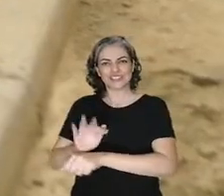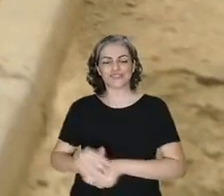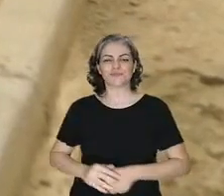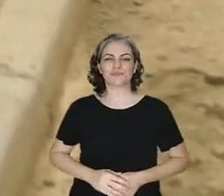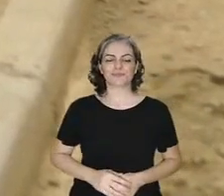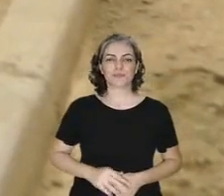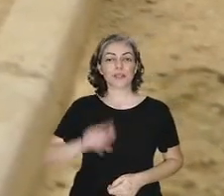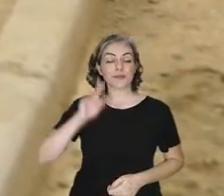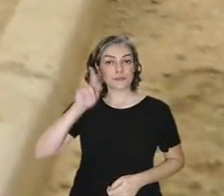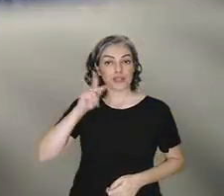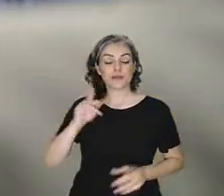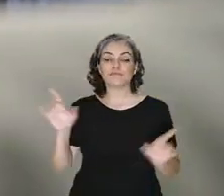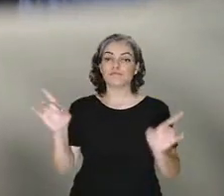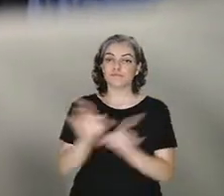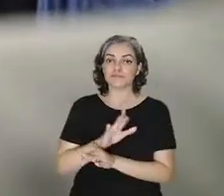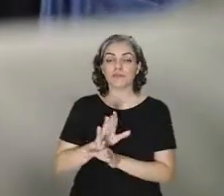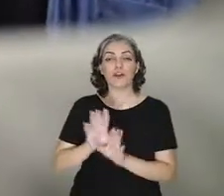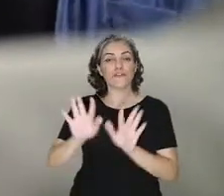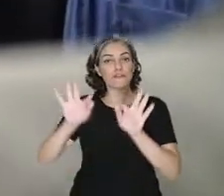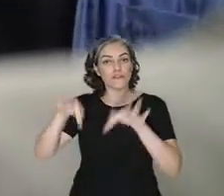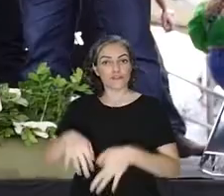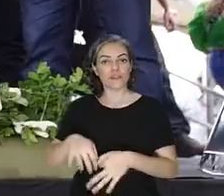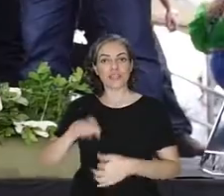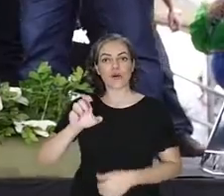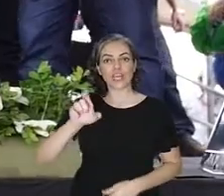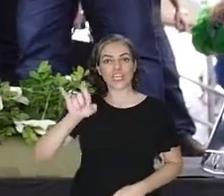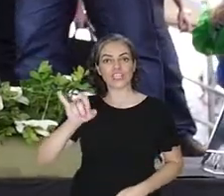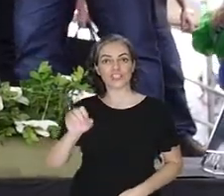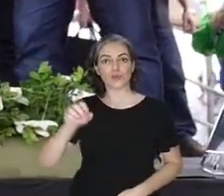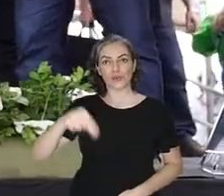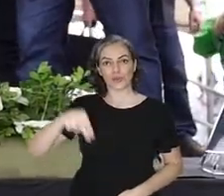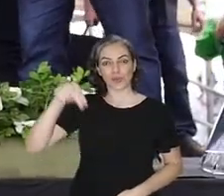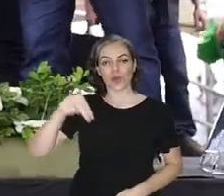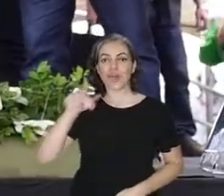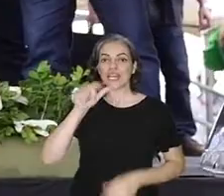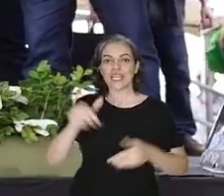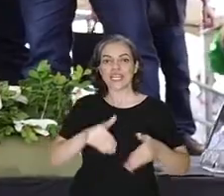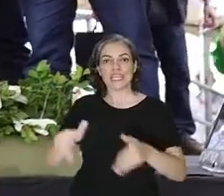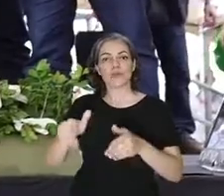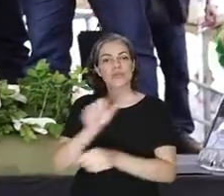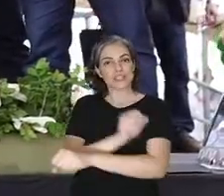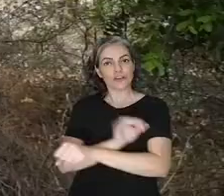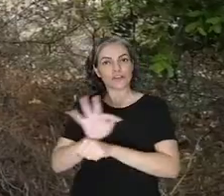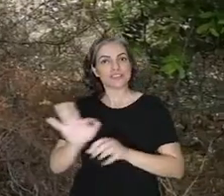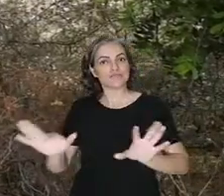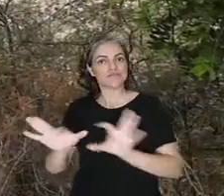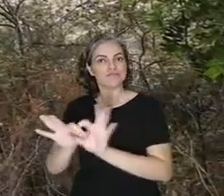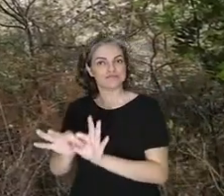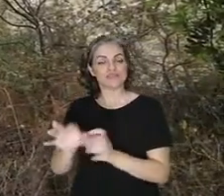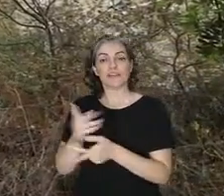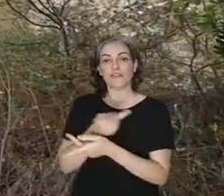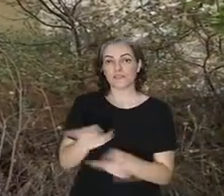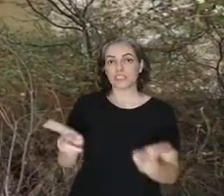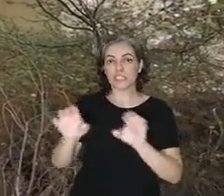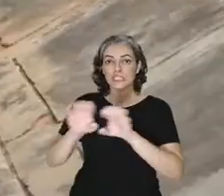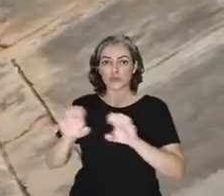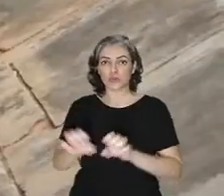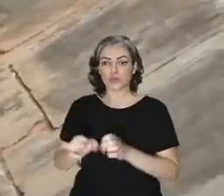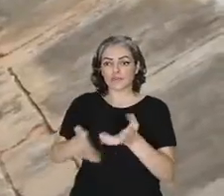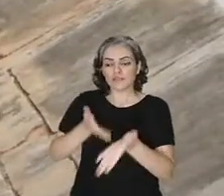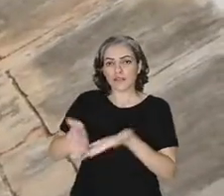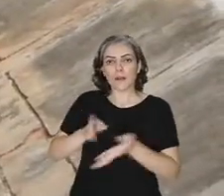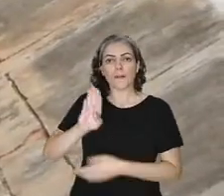e na Paraíba entregamos o trecho final do eixo norte do projeto de integração do Rio São Francisco visitamos a